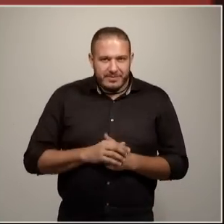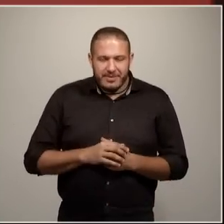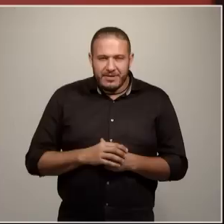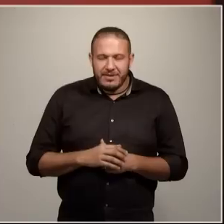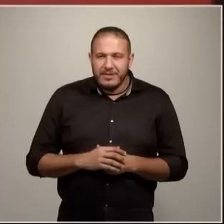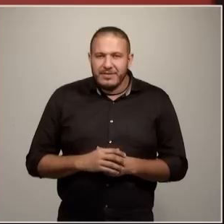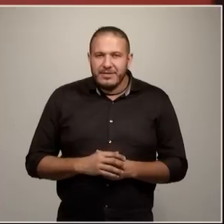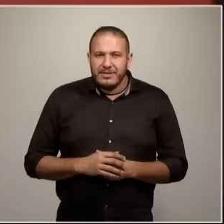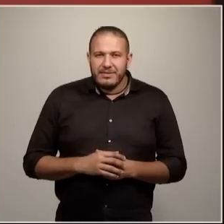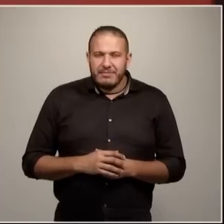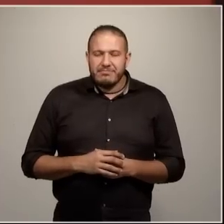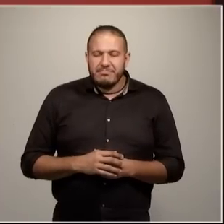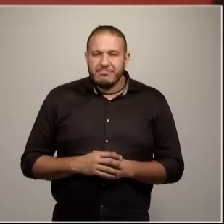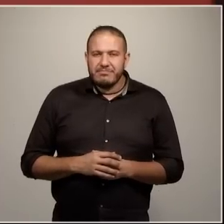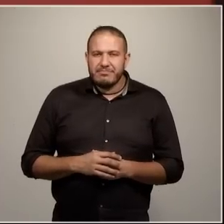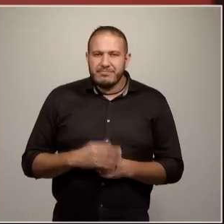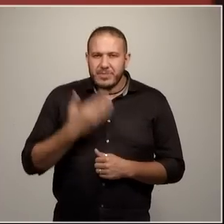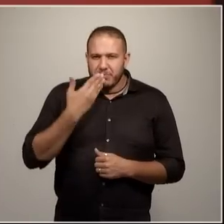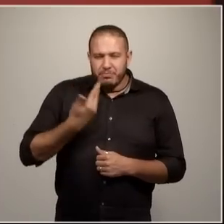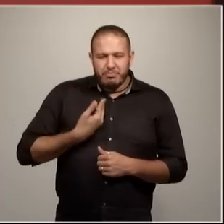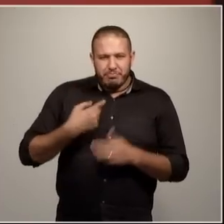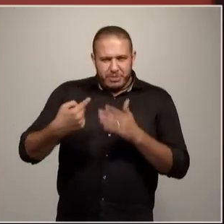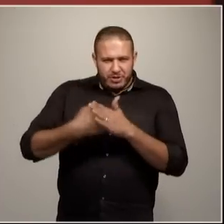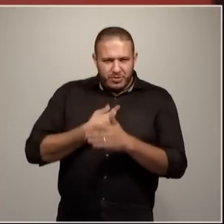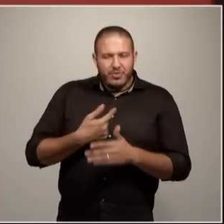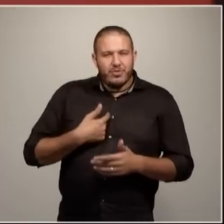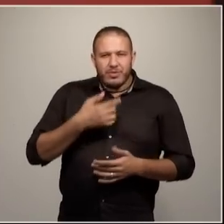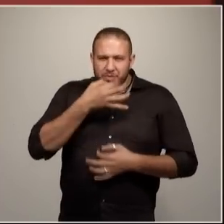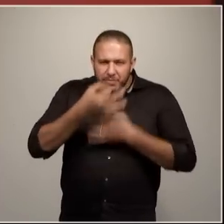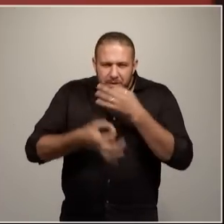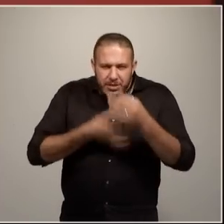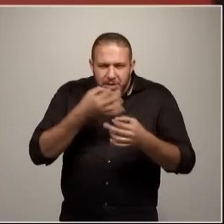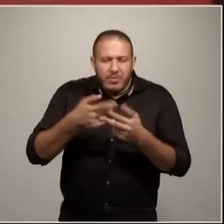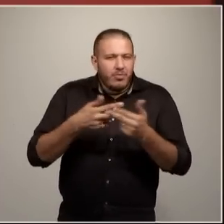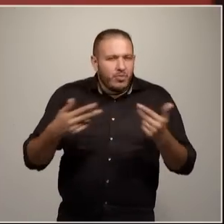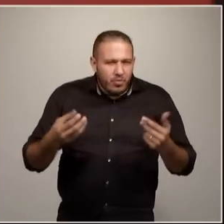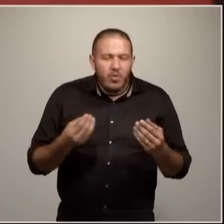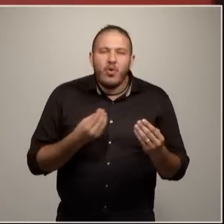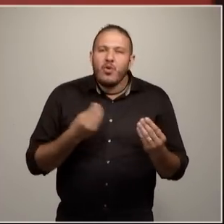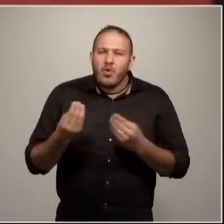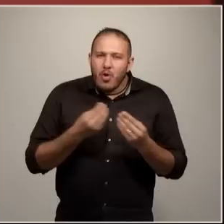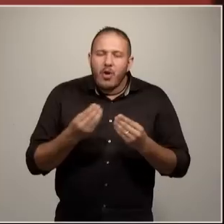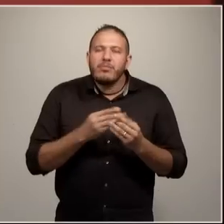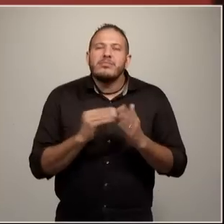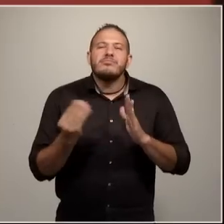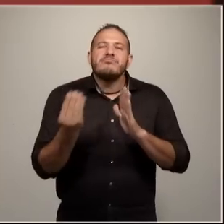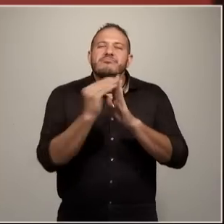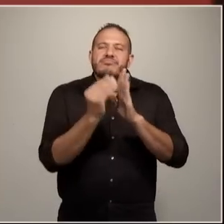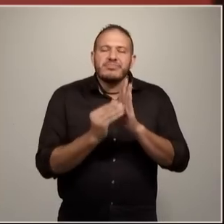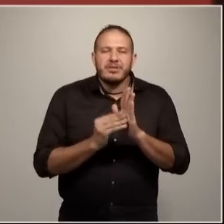Andrews pediu para eu comentar um pouco como que faz para aplicar o teorema de Fubini.